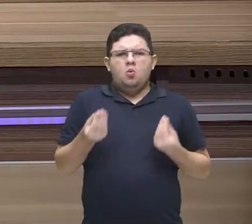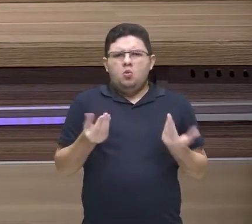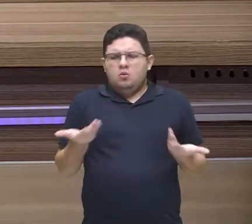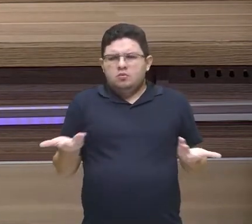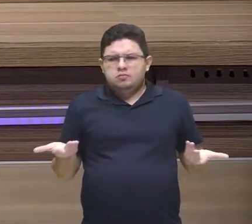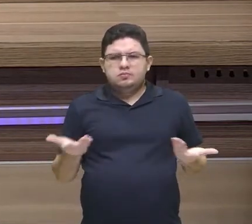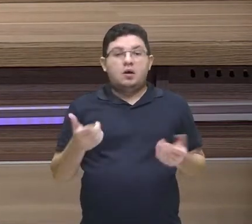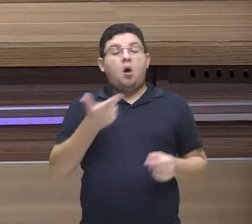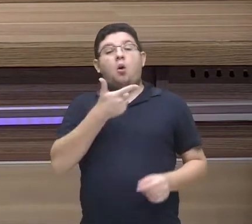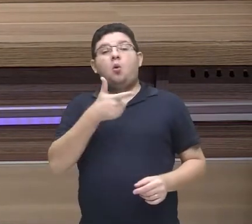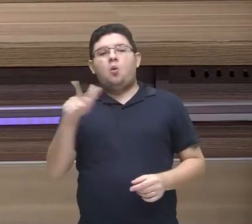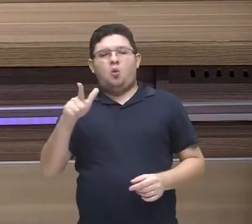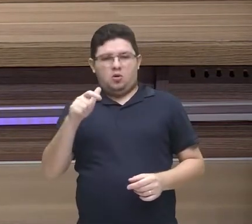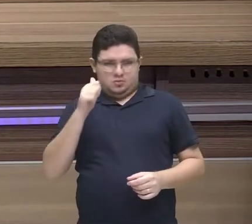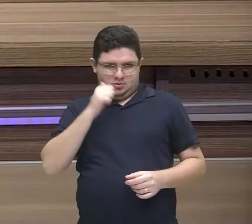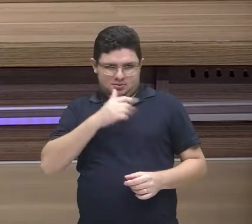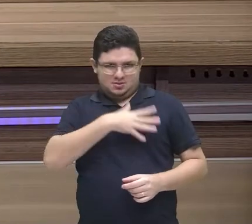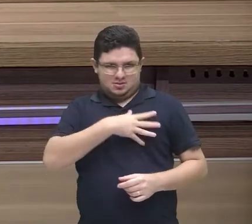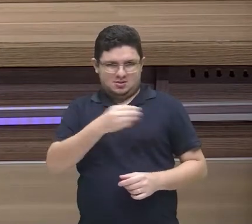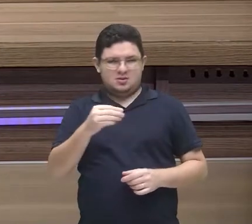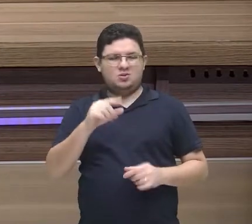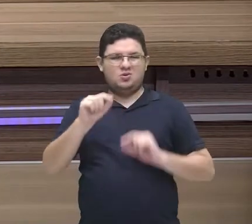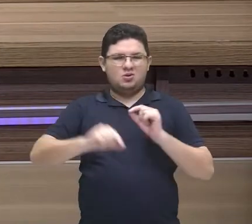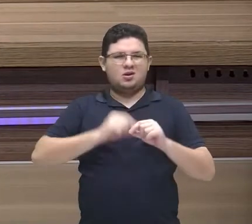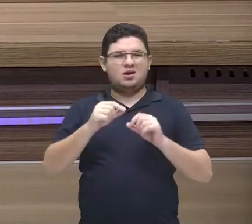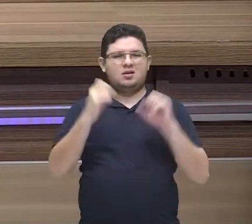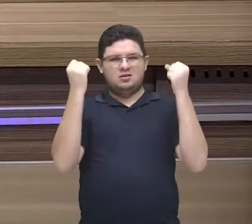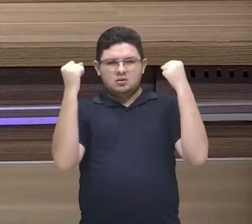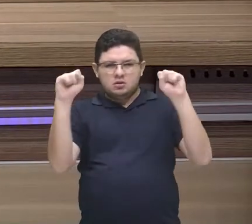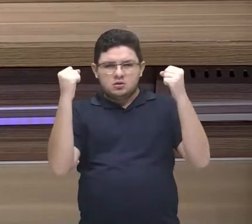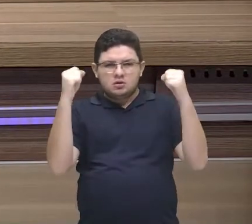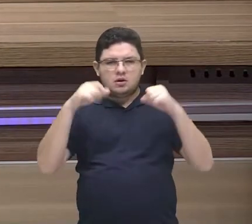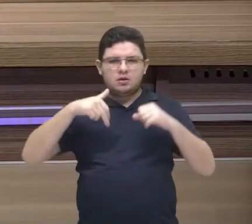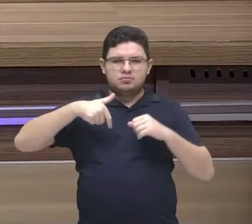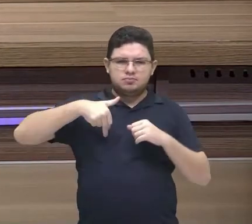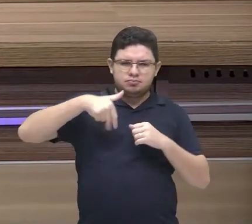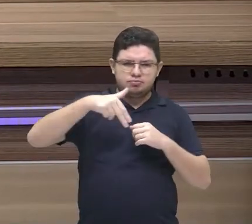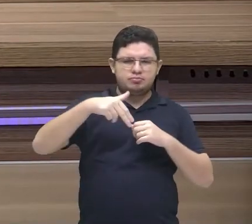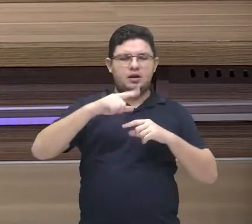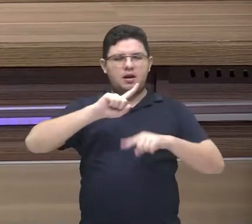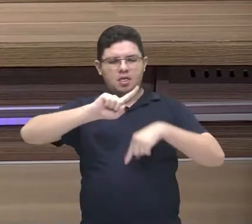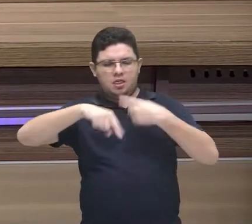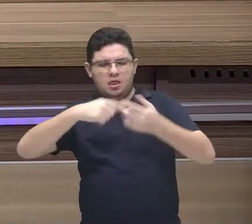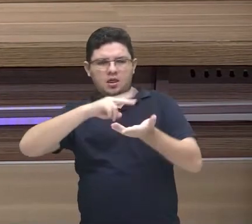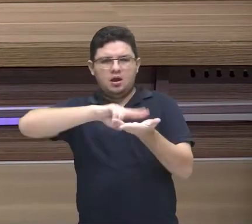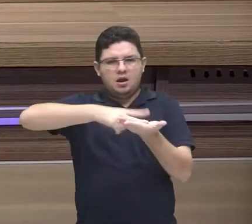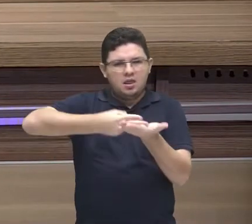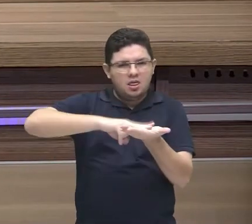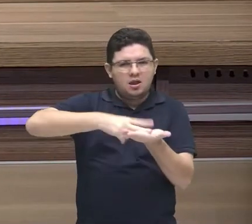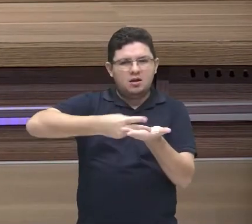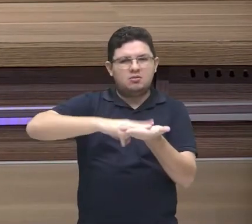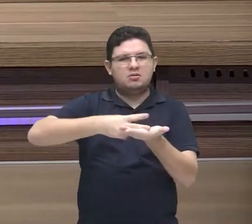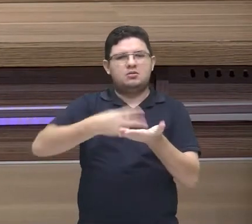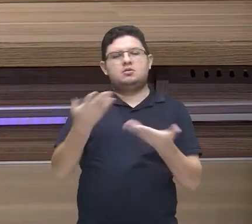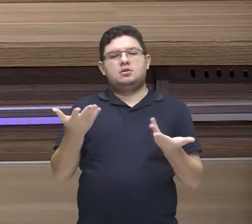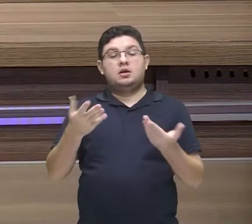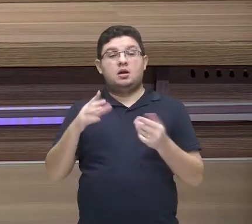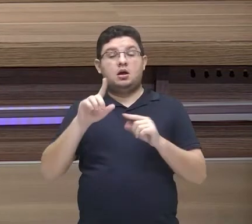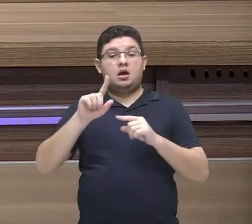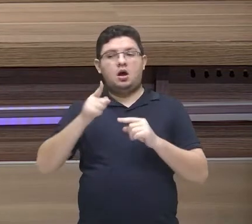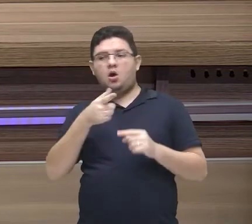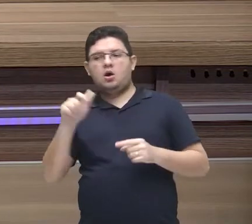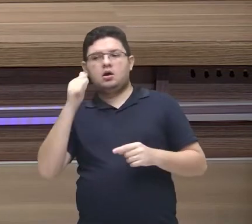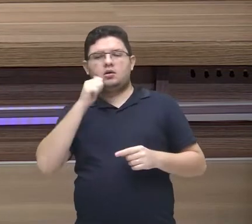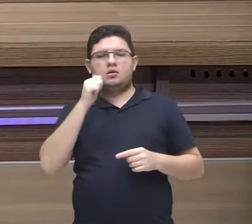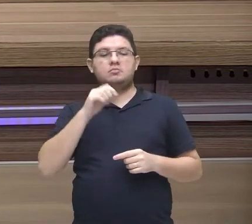física, estava pulando por cima de um obstáculo, rebolando lá, fazendo um exercício. Aí a colega vem, Paula,